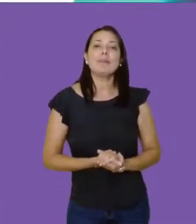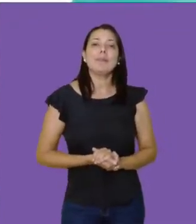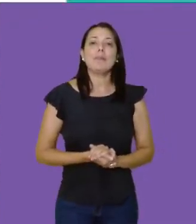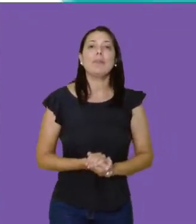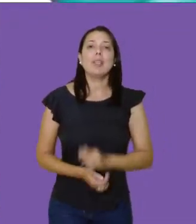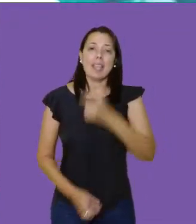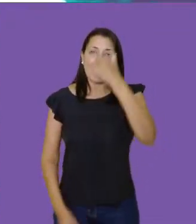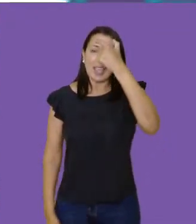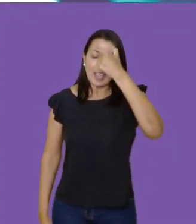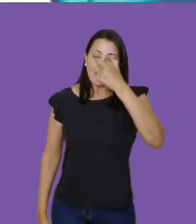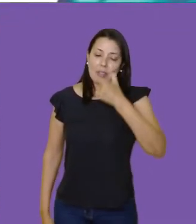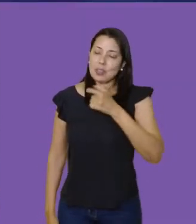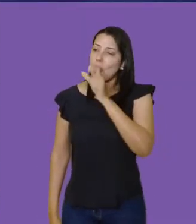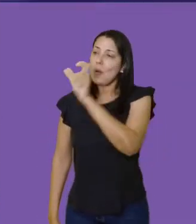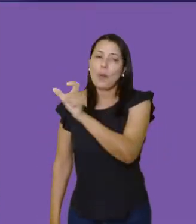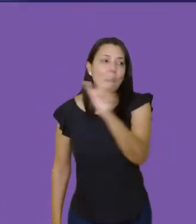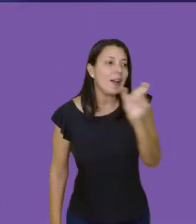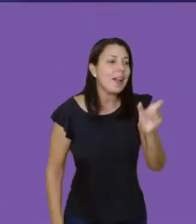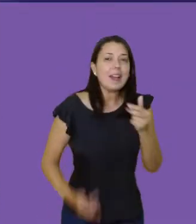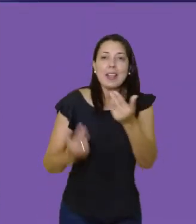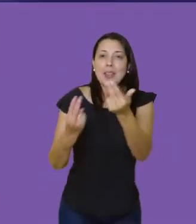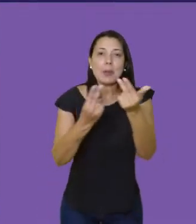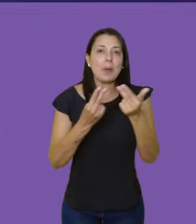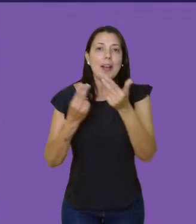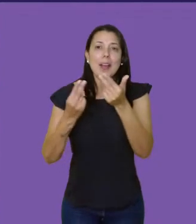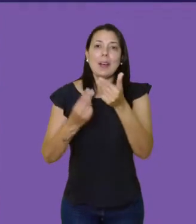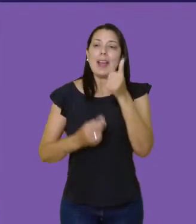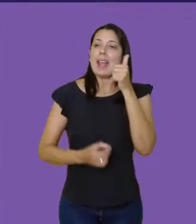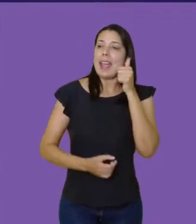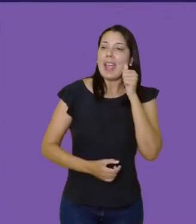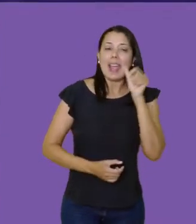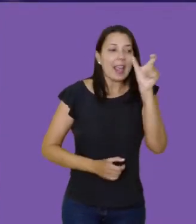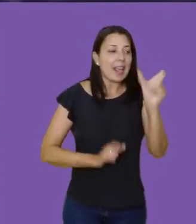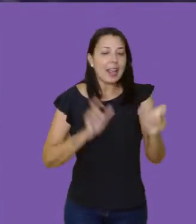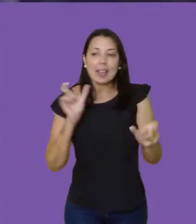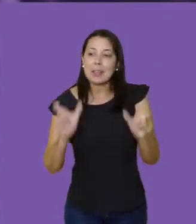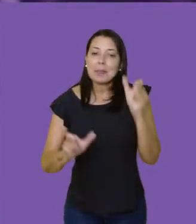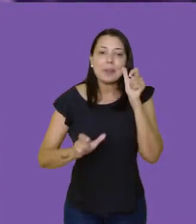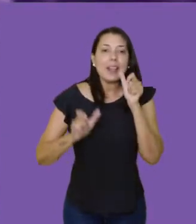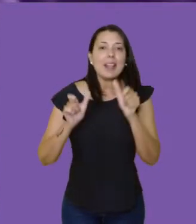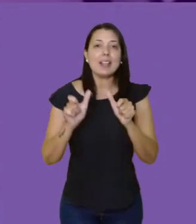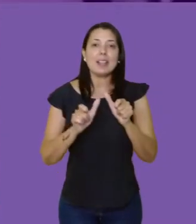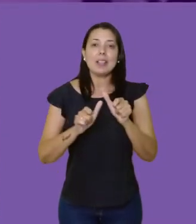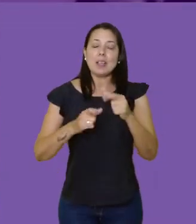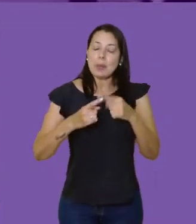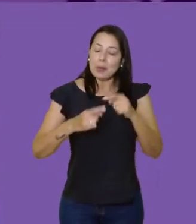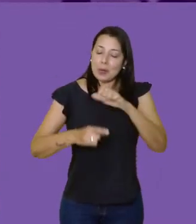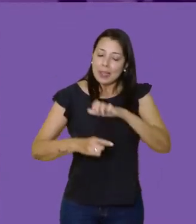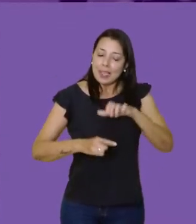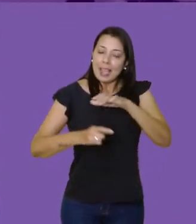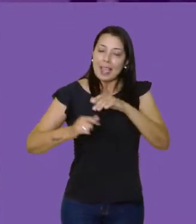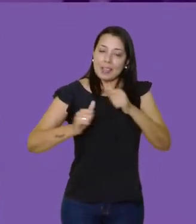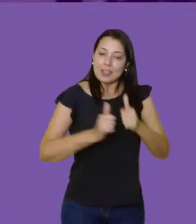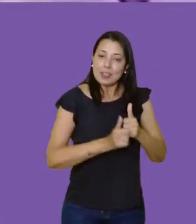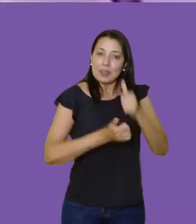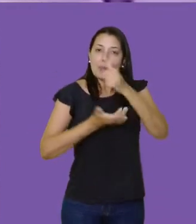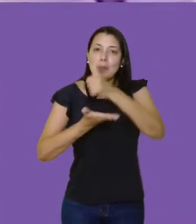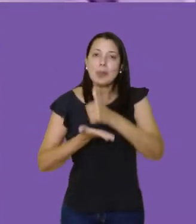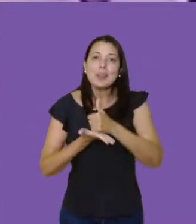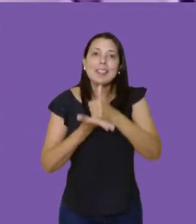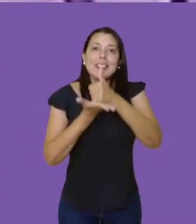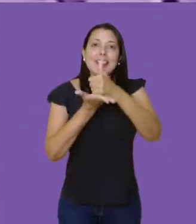Eu sou uma delas, são elas por elas, ocupando os espaços